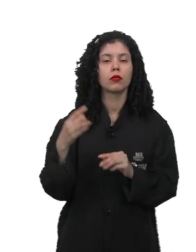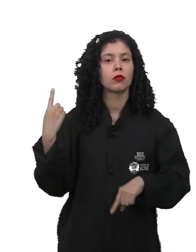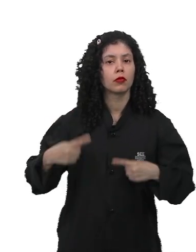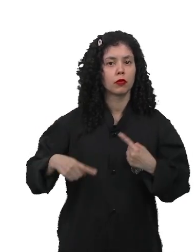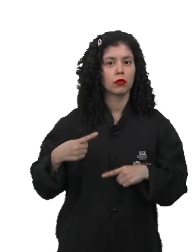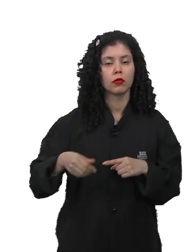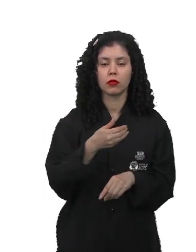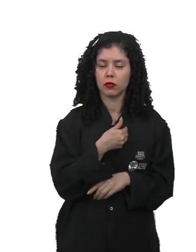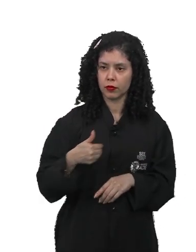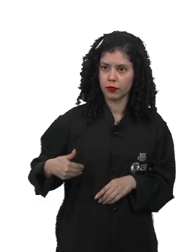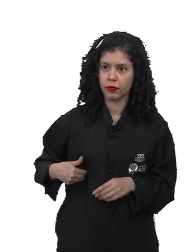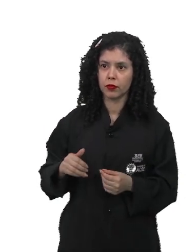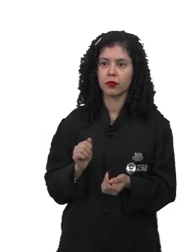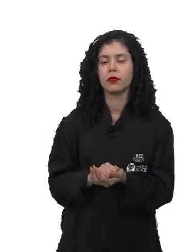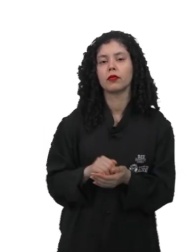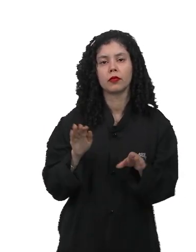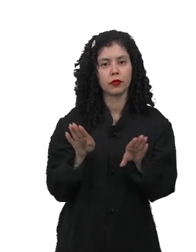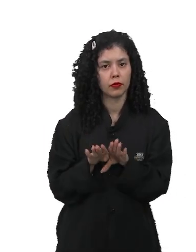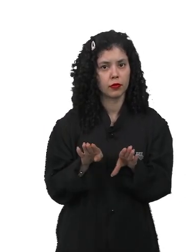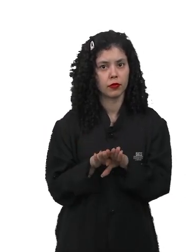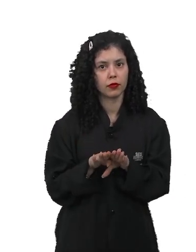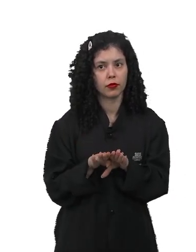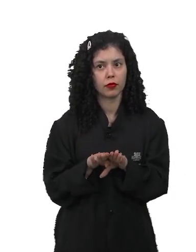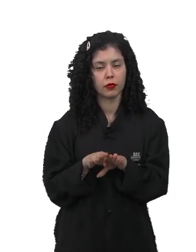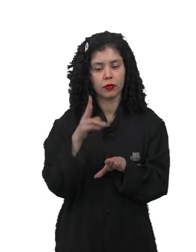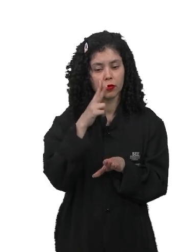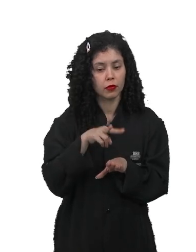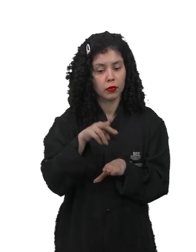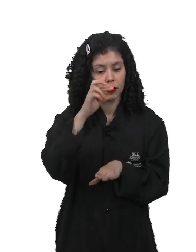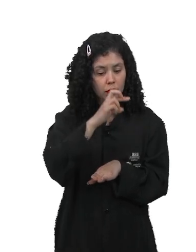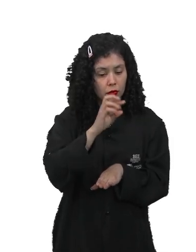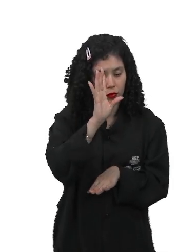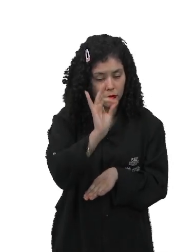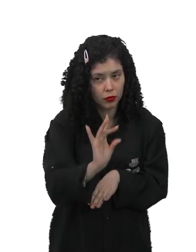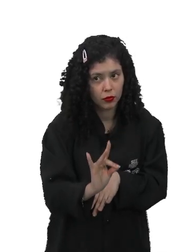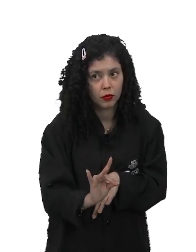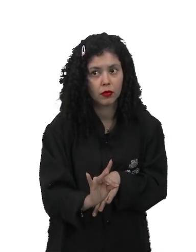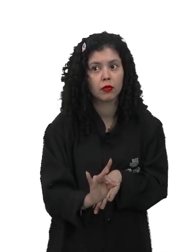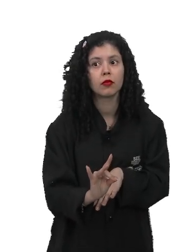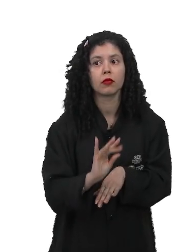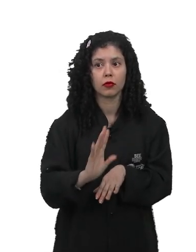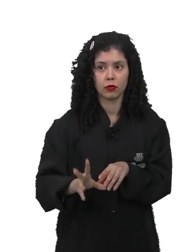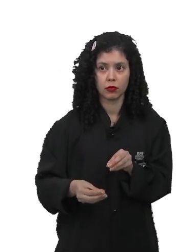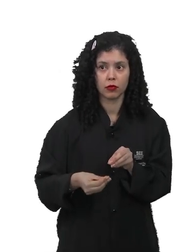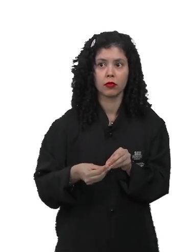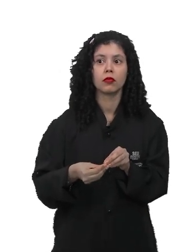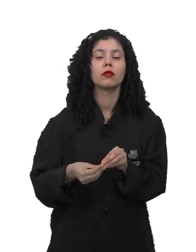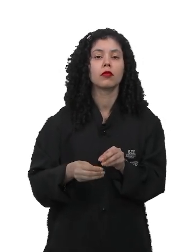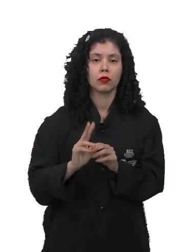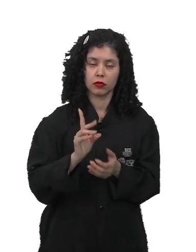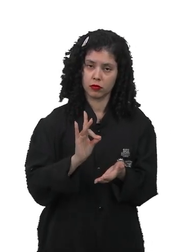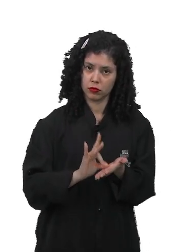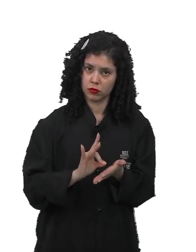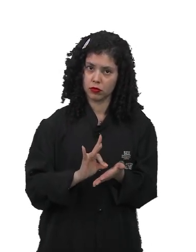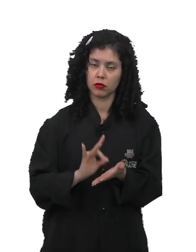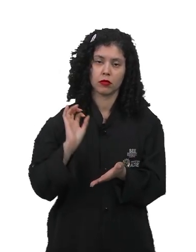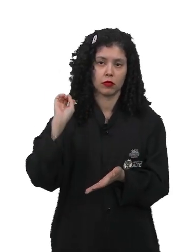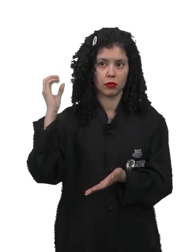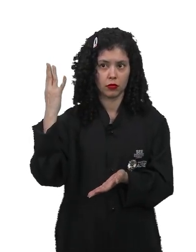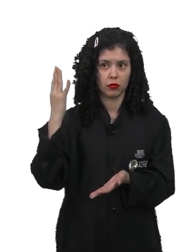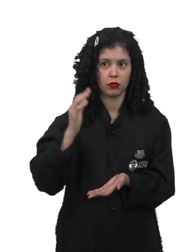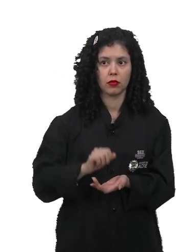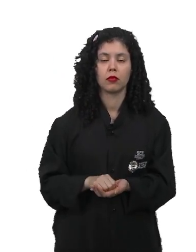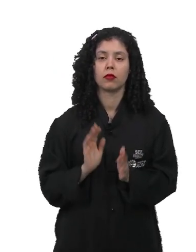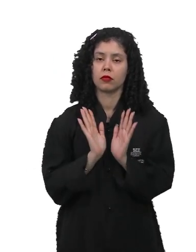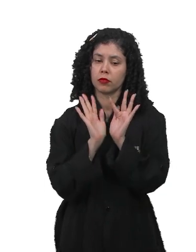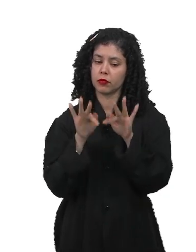política pública, e isso inclui também um monitoramento para ver se essa implementação está de fato ocorrendo. E,